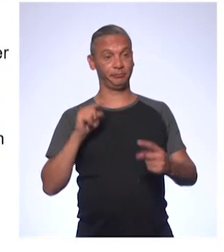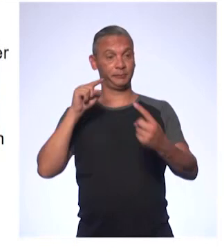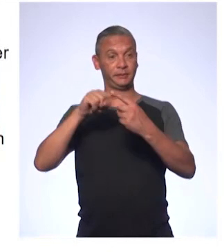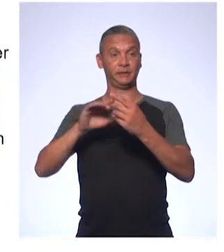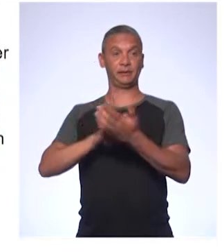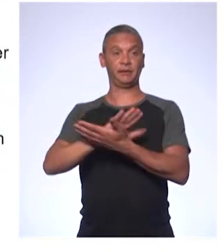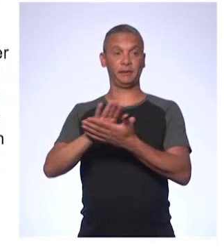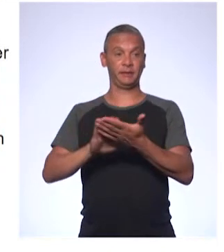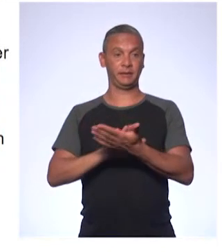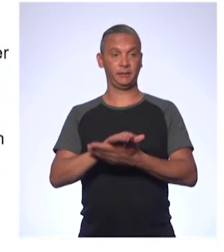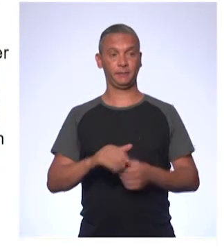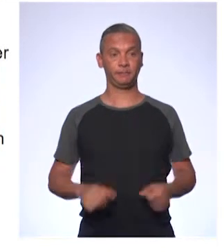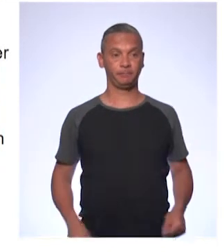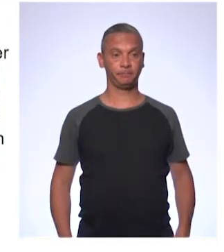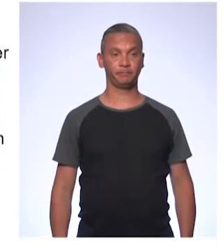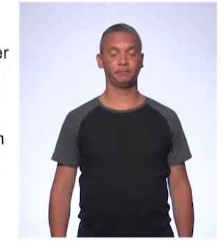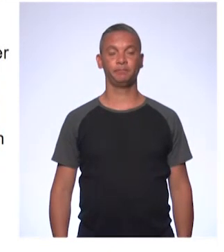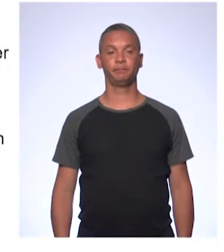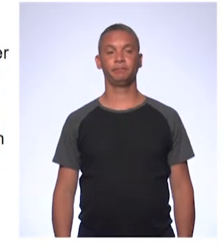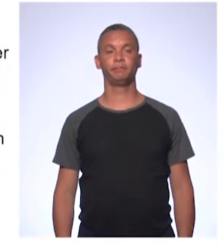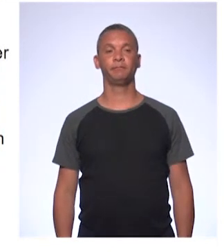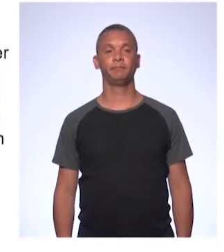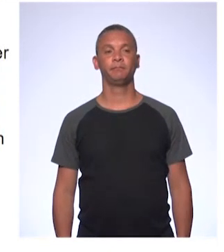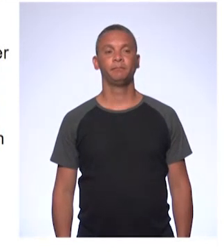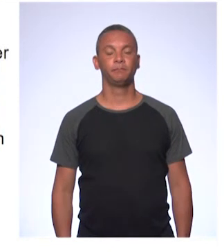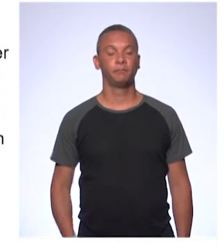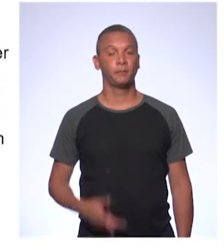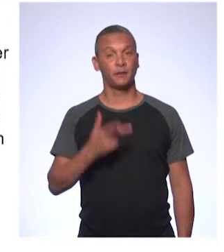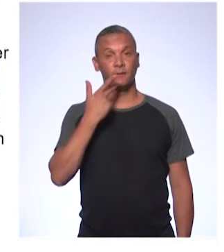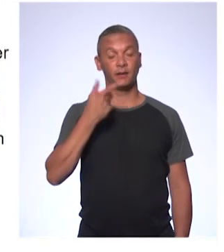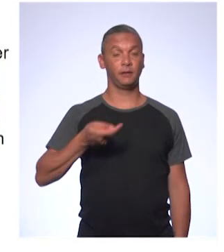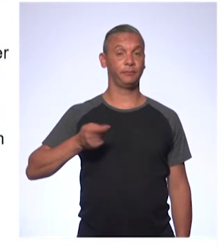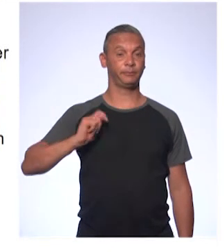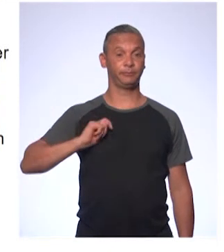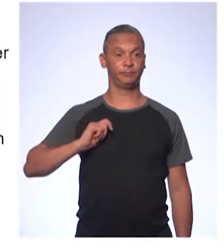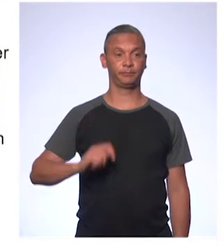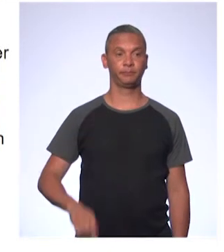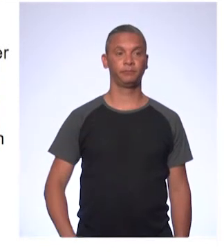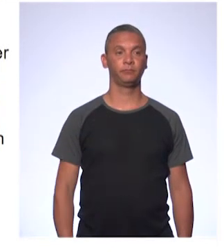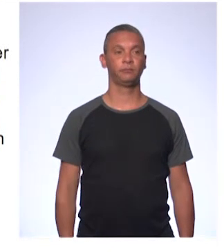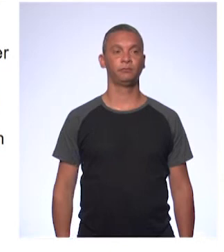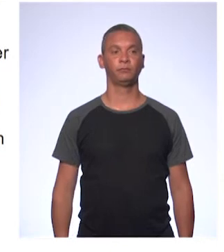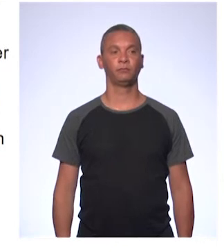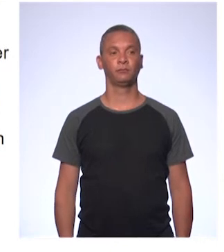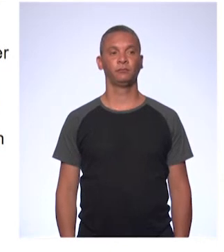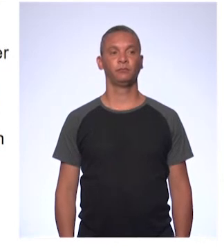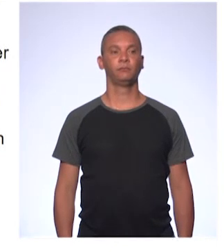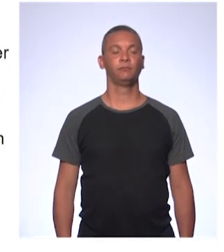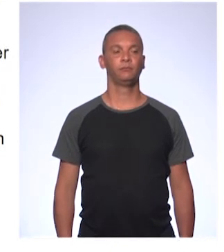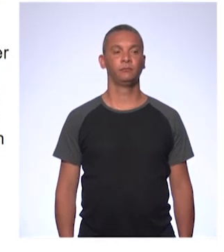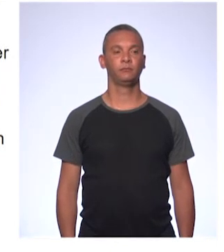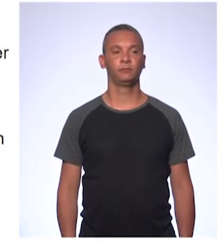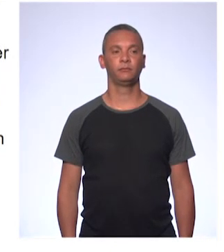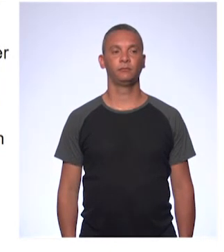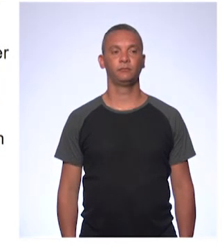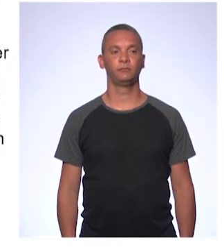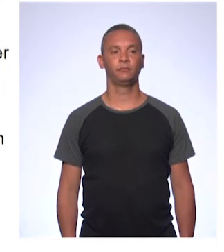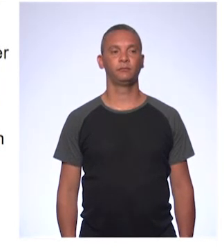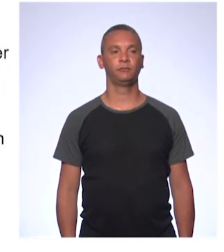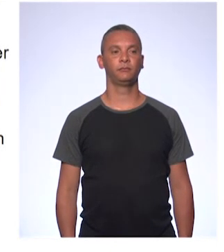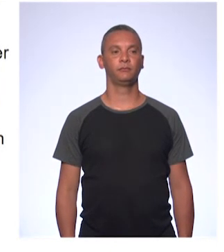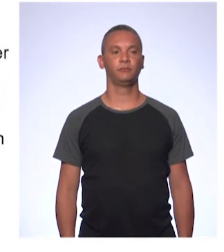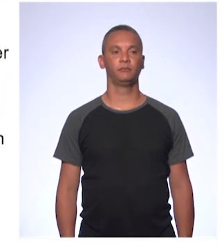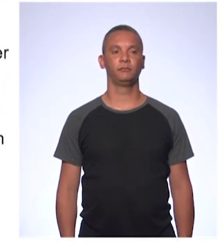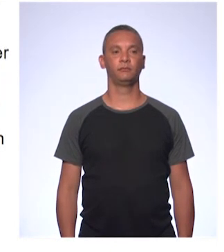né? Te regalan la obsesión de atender a la nueva exacta en